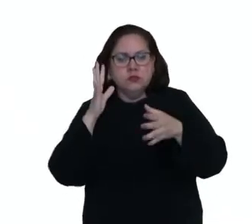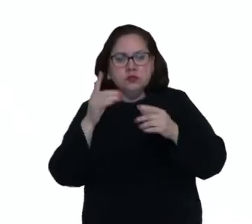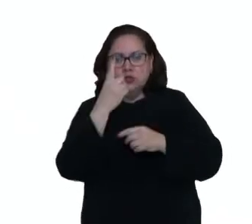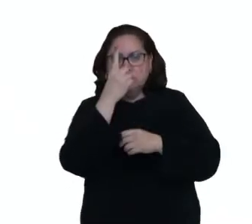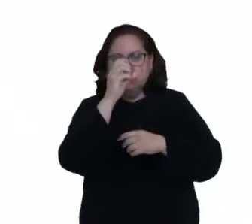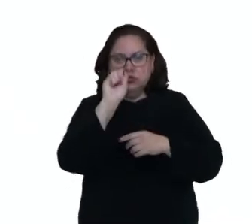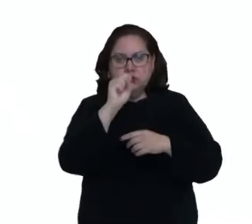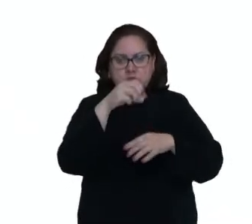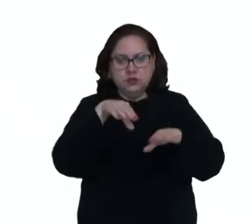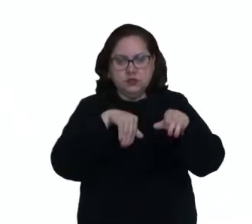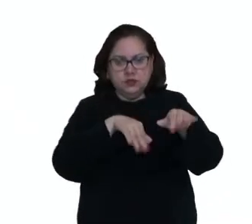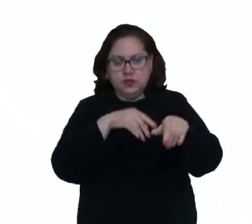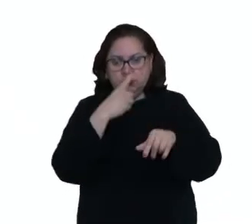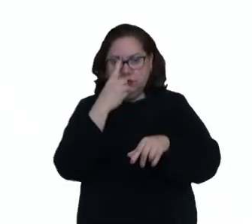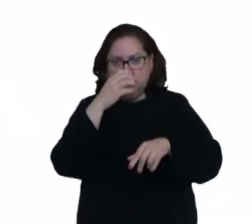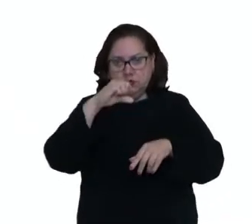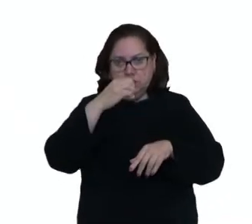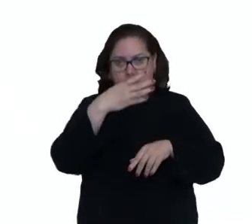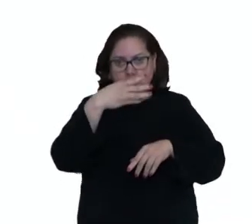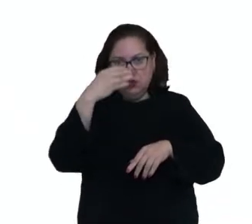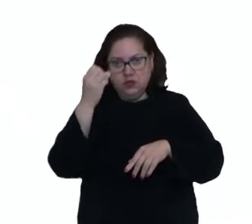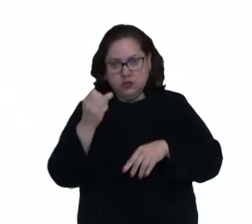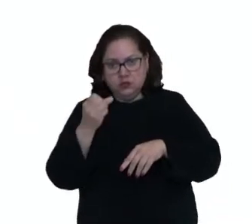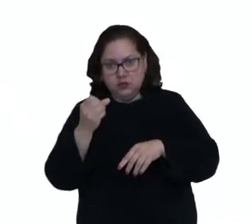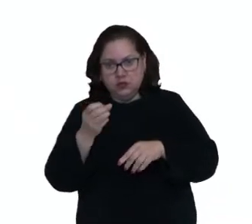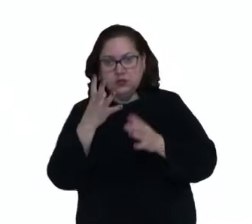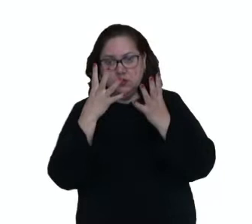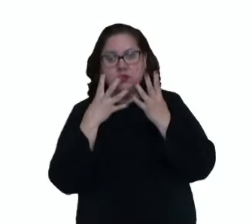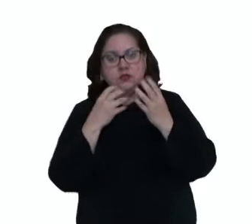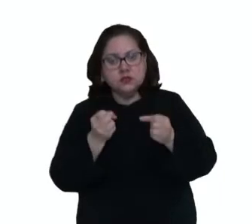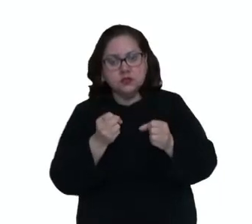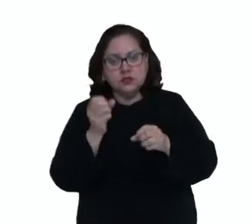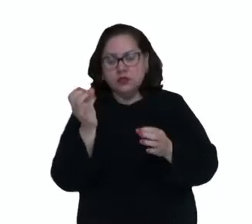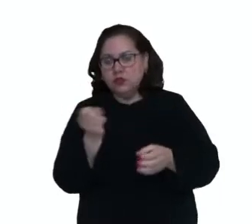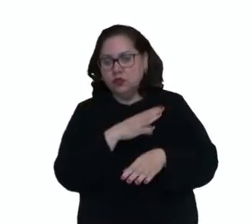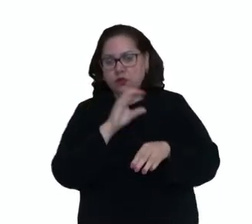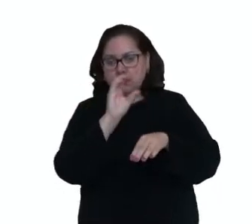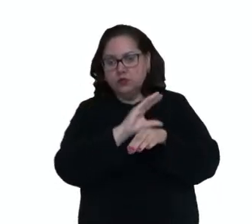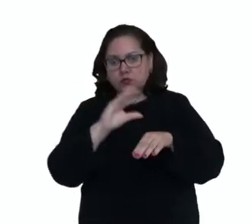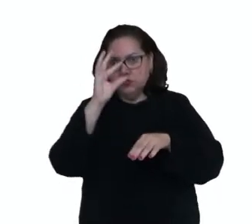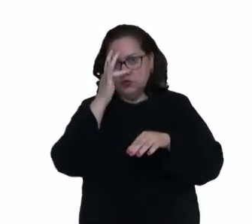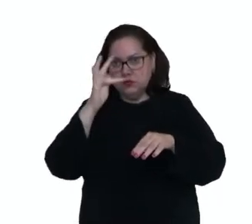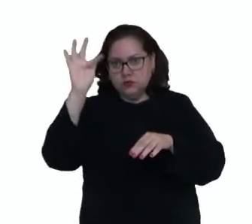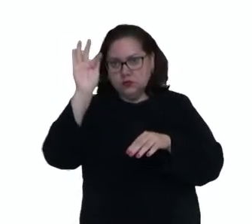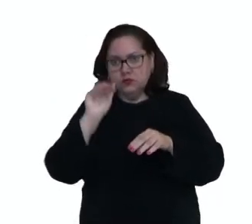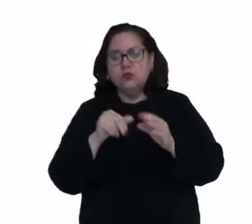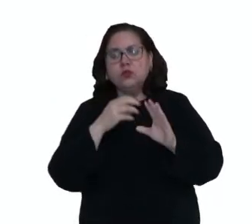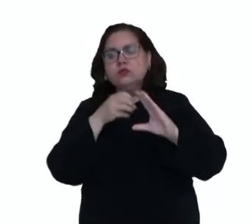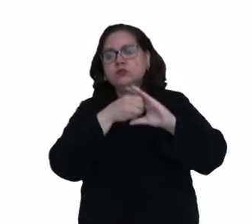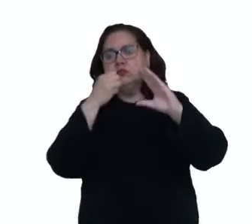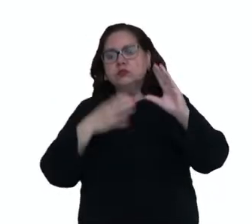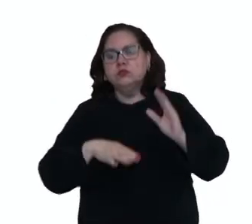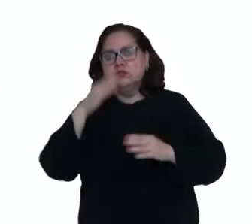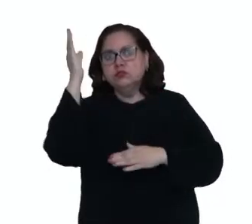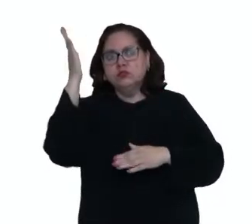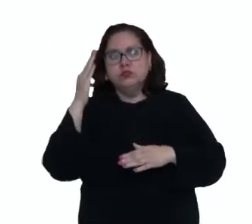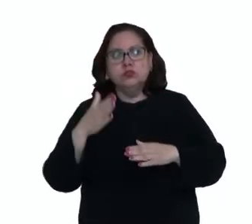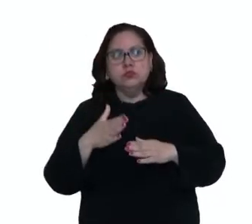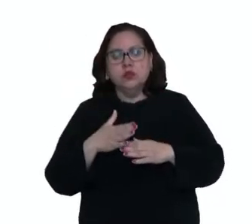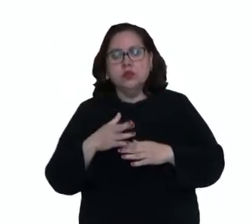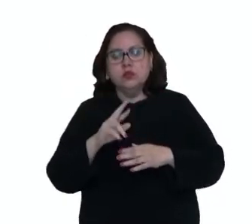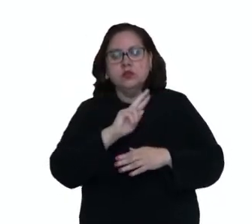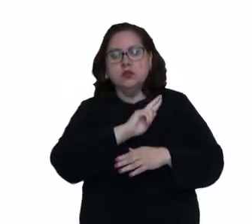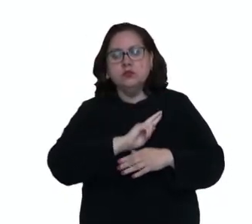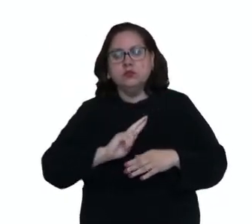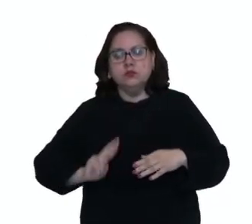setembro de 46, vai ser aprovada essa nova Constituição. Quais as principais características? O Brasil como uma